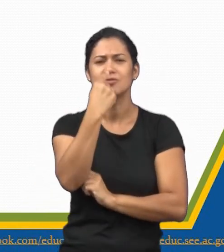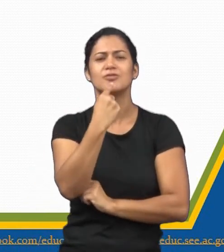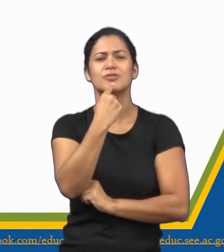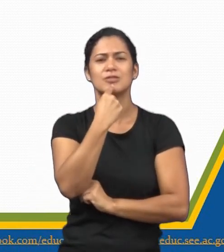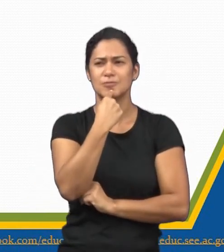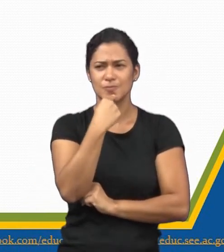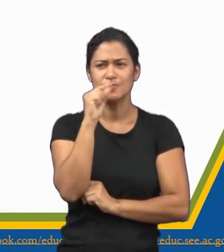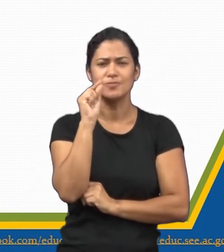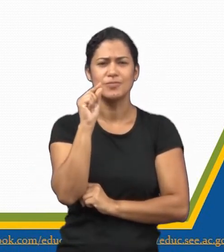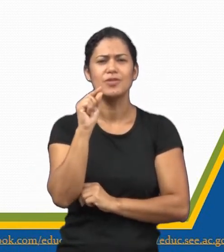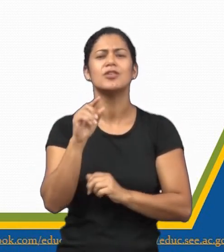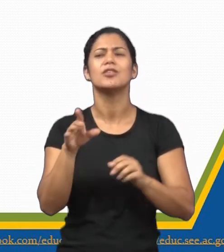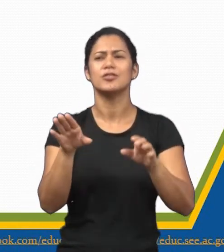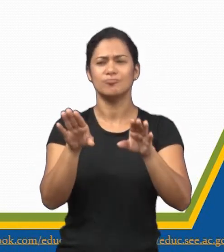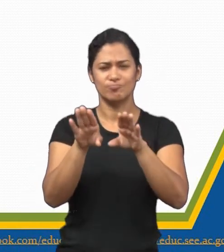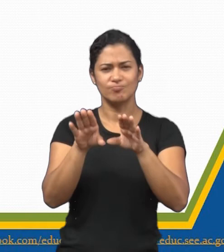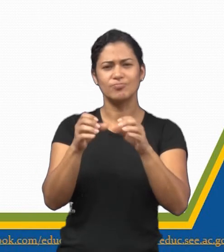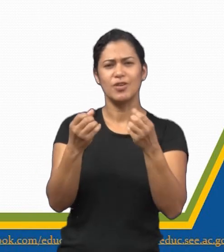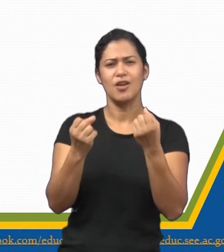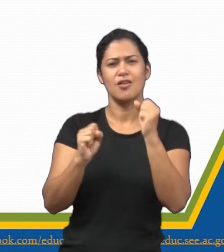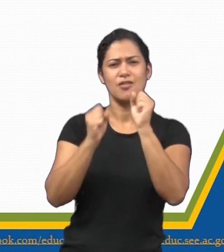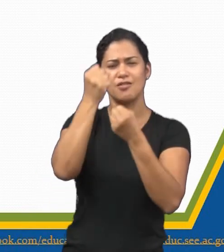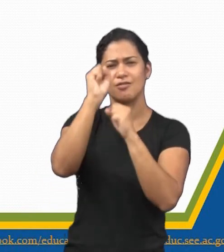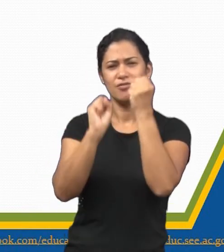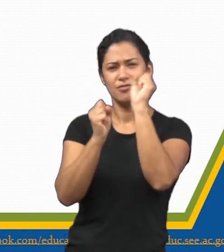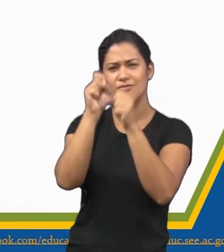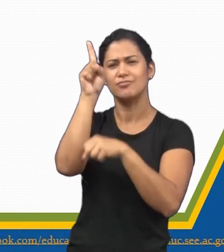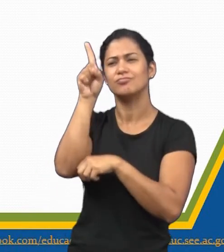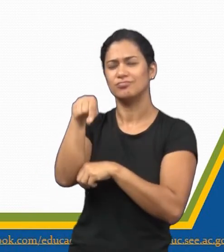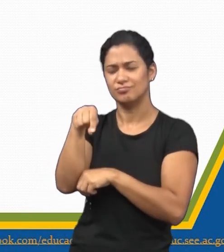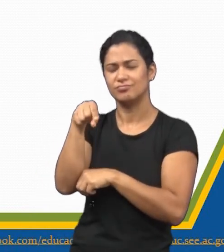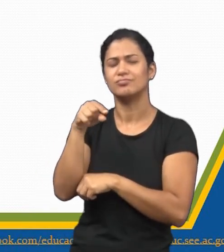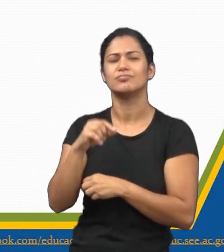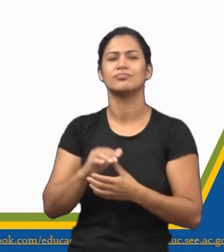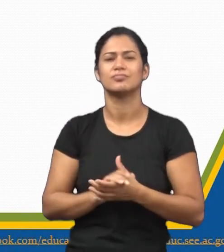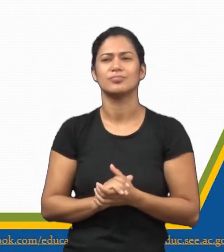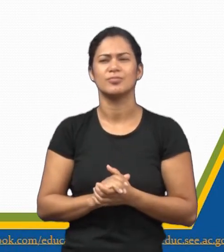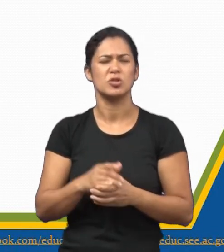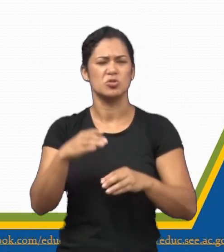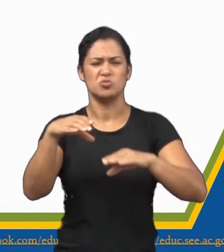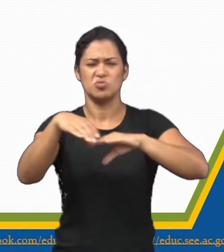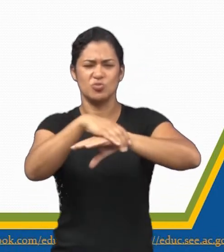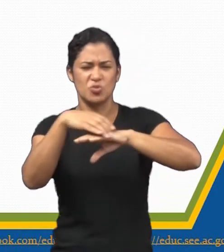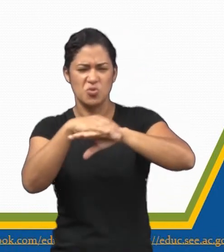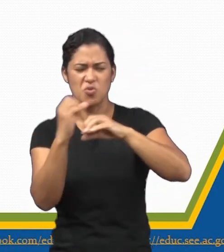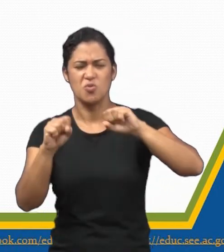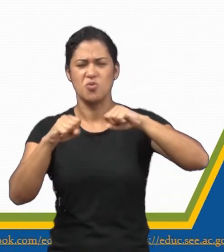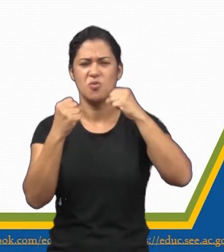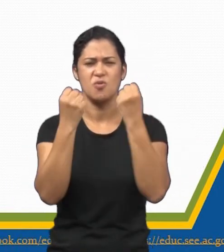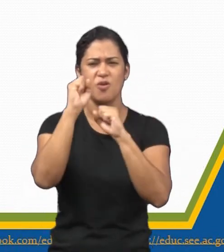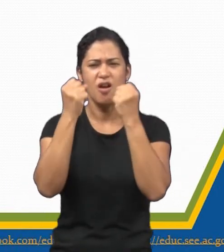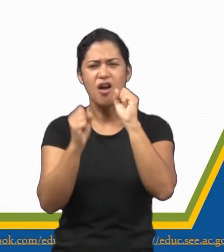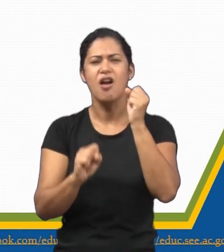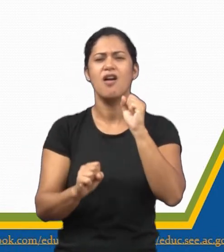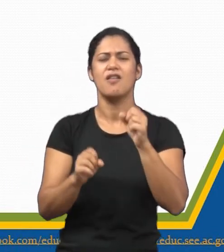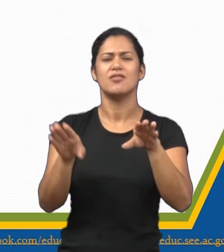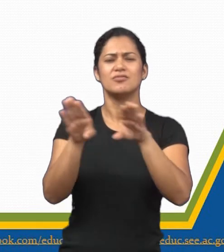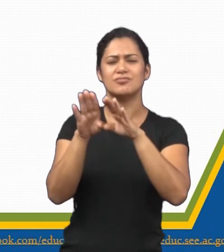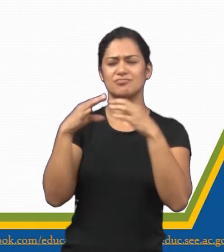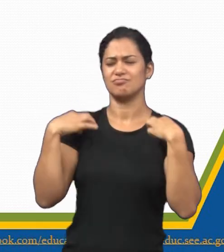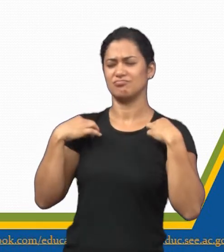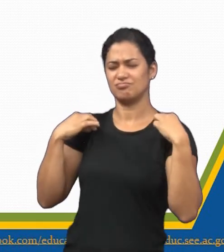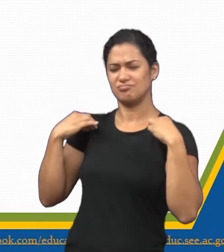os elementos do bairro industrial. Fábrica de sapato, fábrica de roupa, fábrica